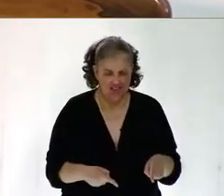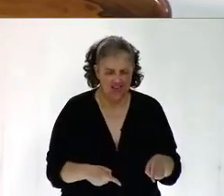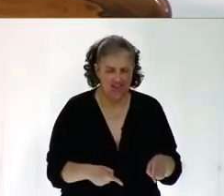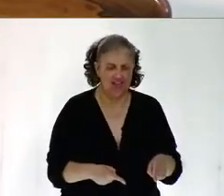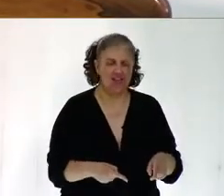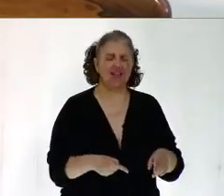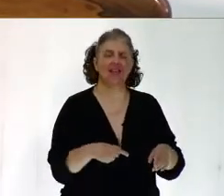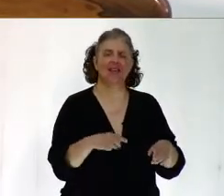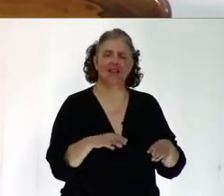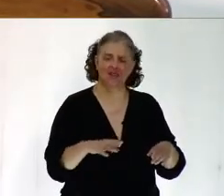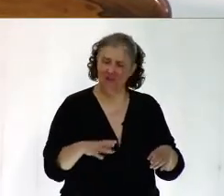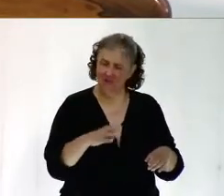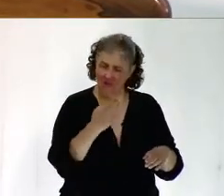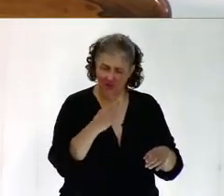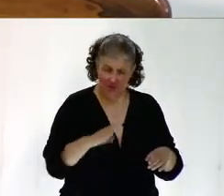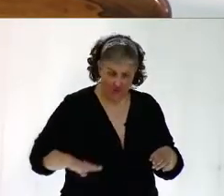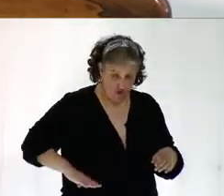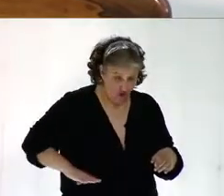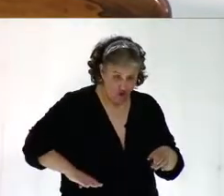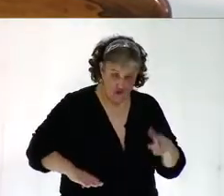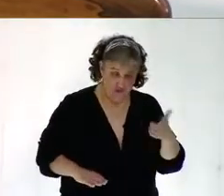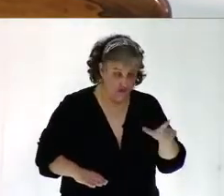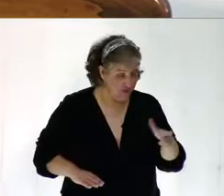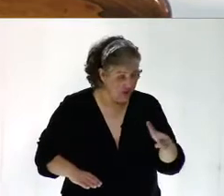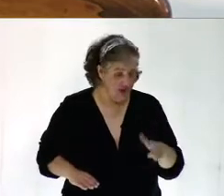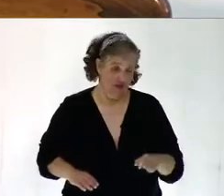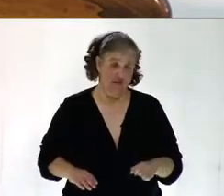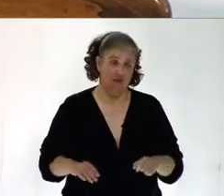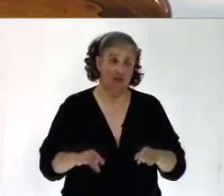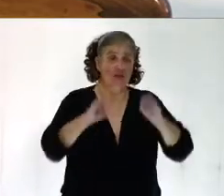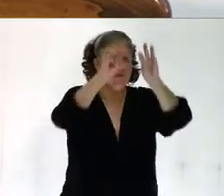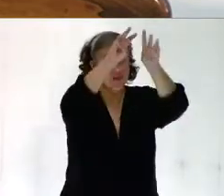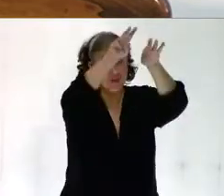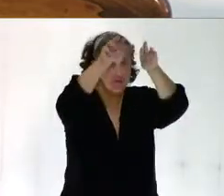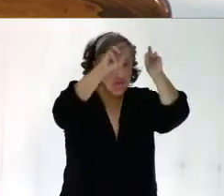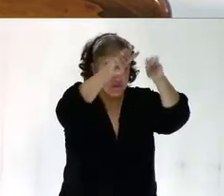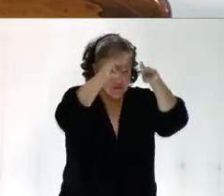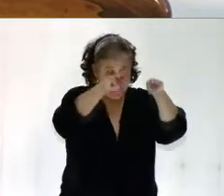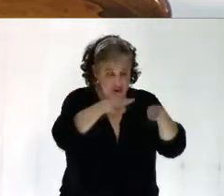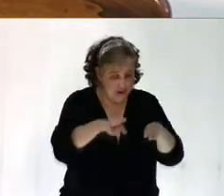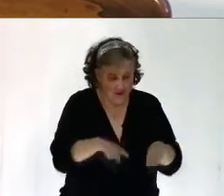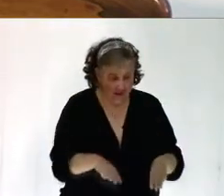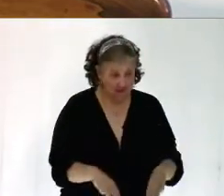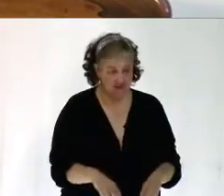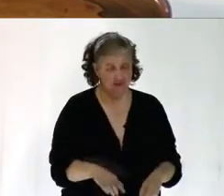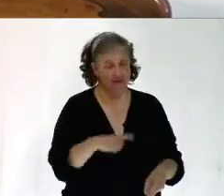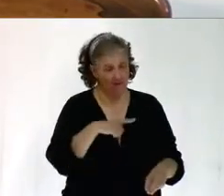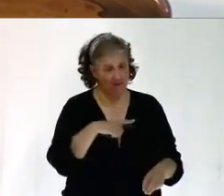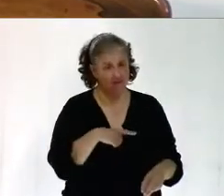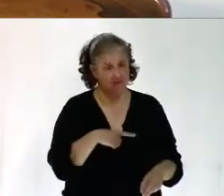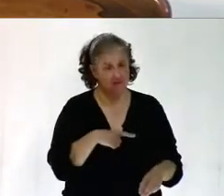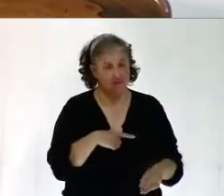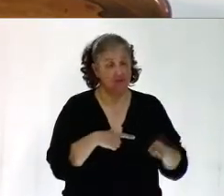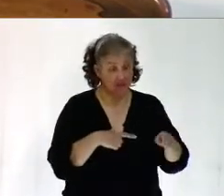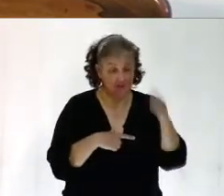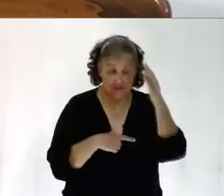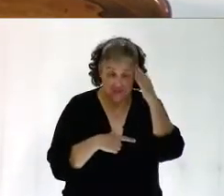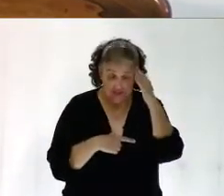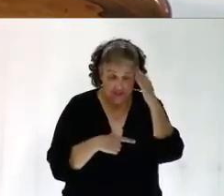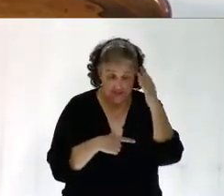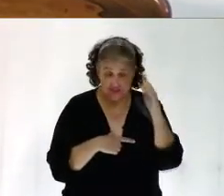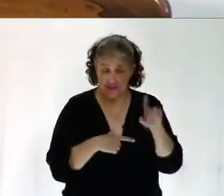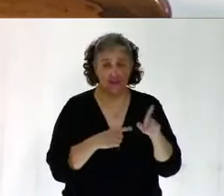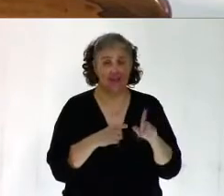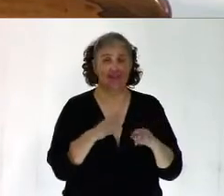com o maná que tu não conhecias nem teus pais o conheciam para te dar a entender que não só de pão viverá